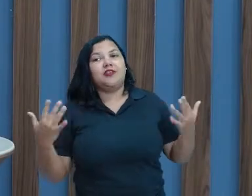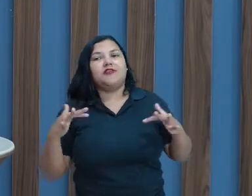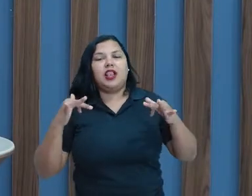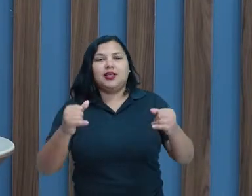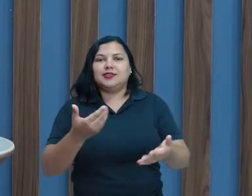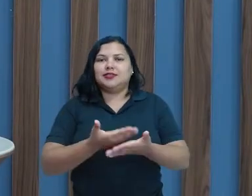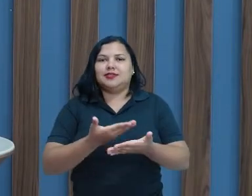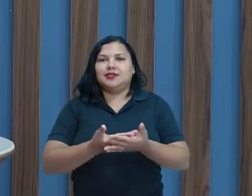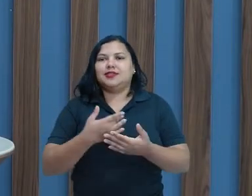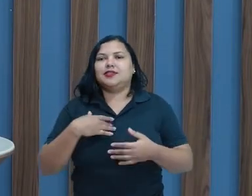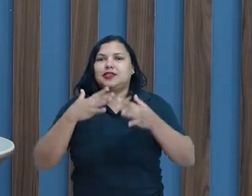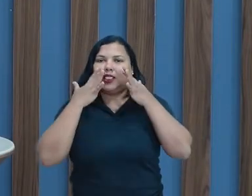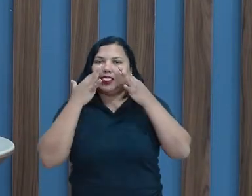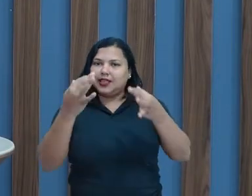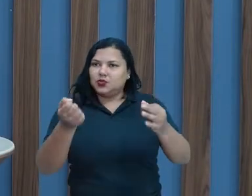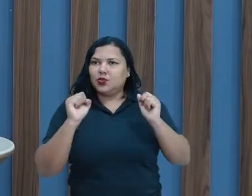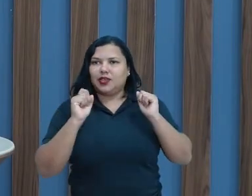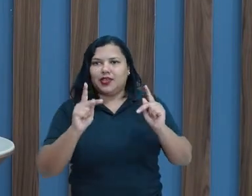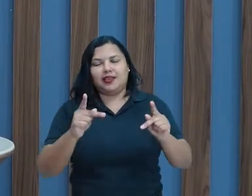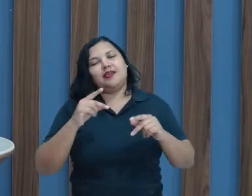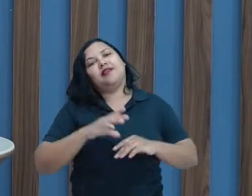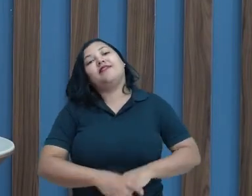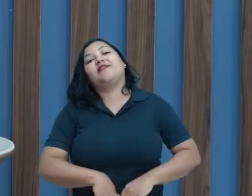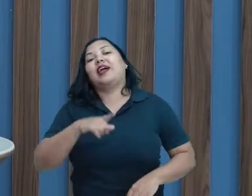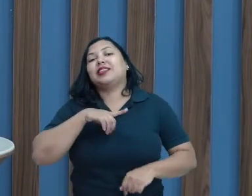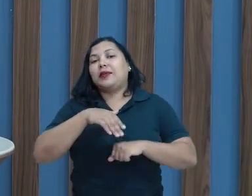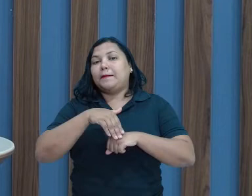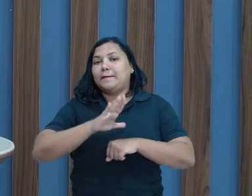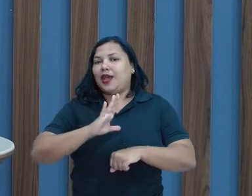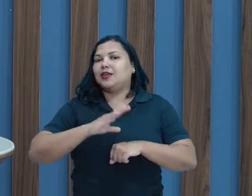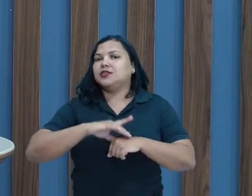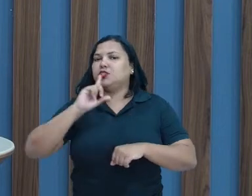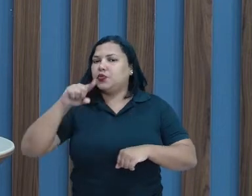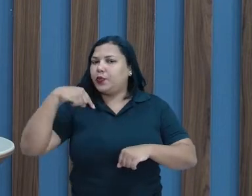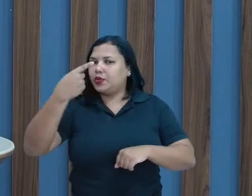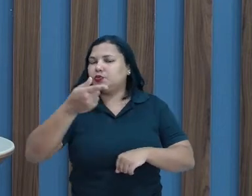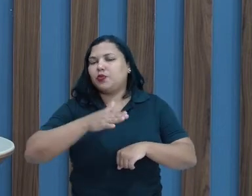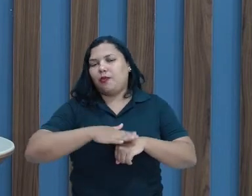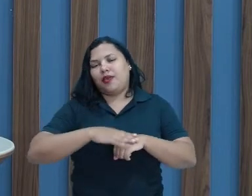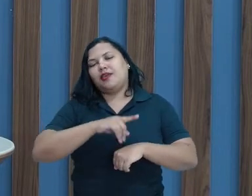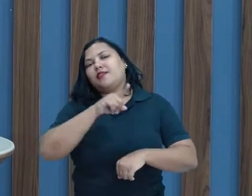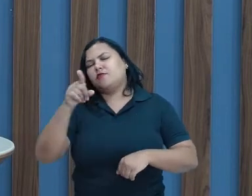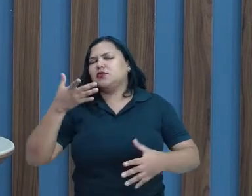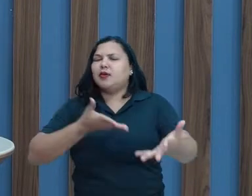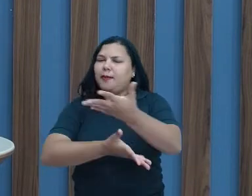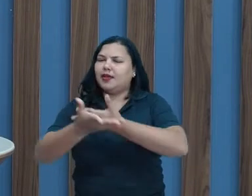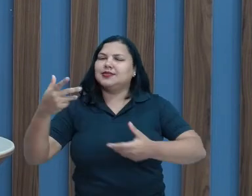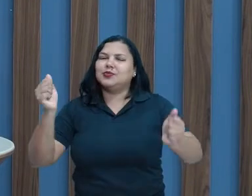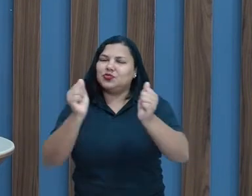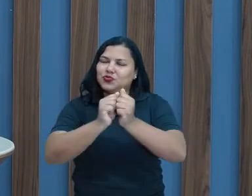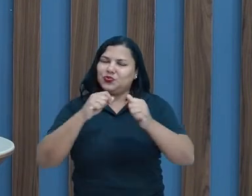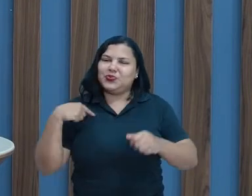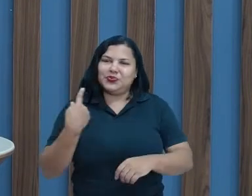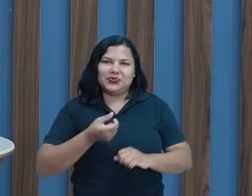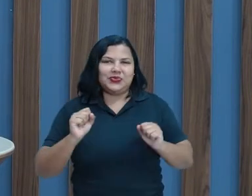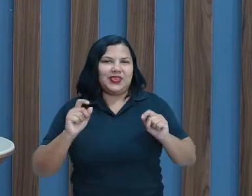aula, mas se liga na gente aí, tá? Vai ter mais, vai ter próximas vezes e você interaja,